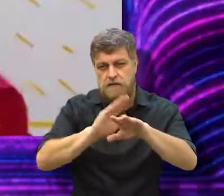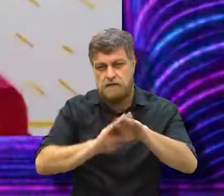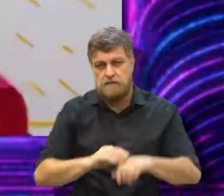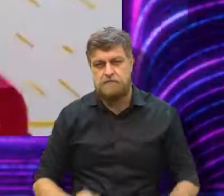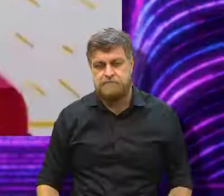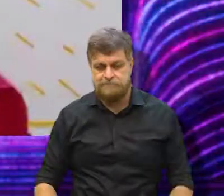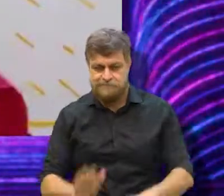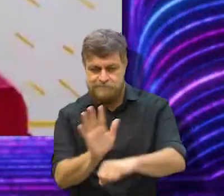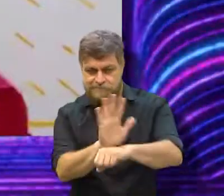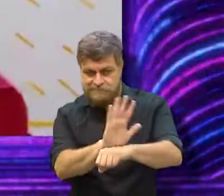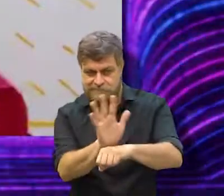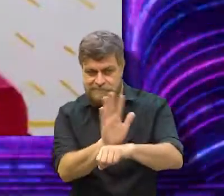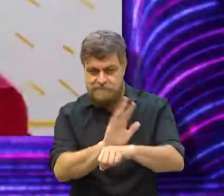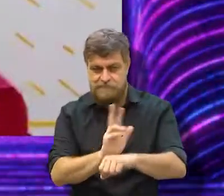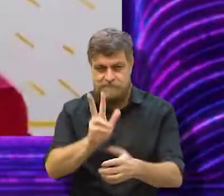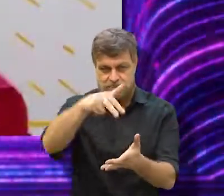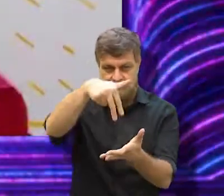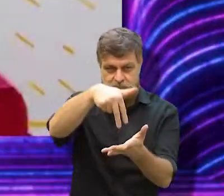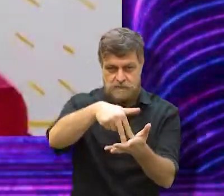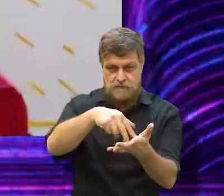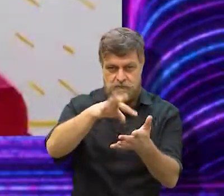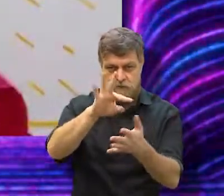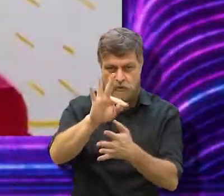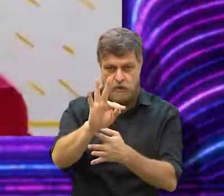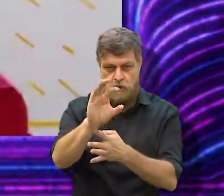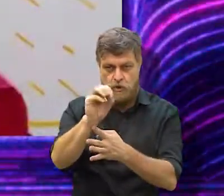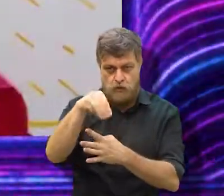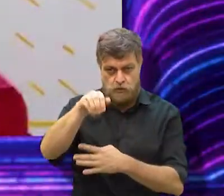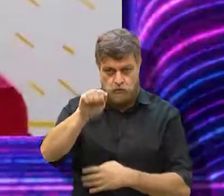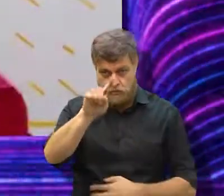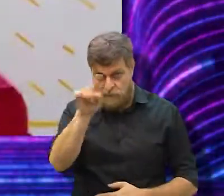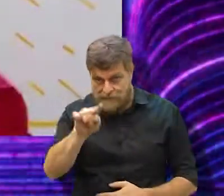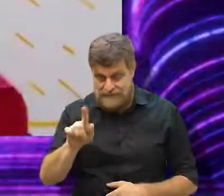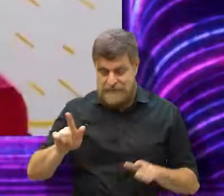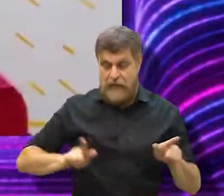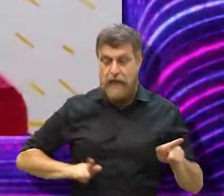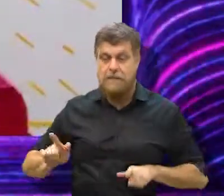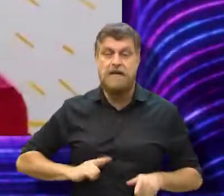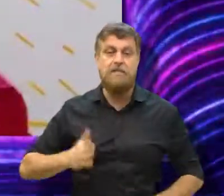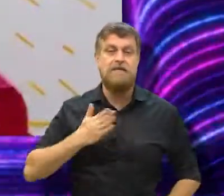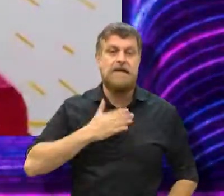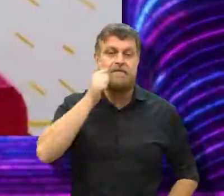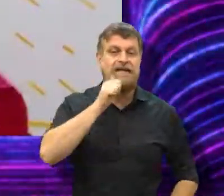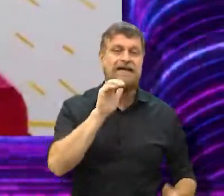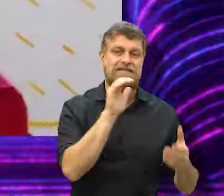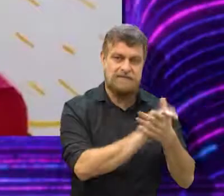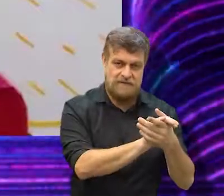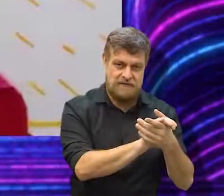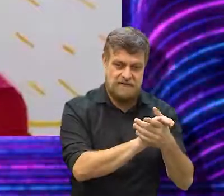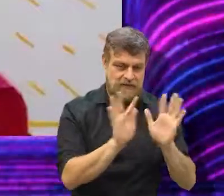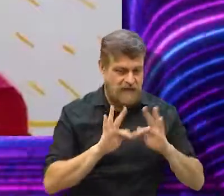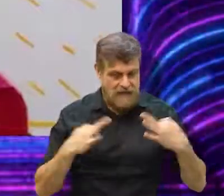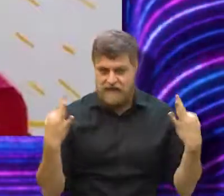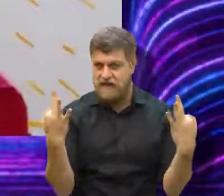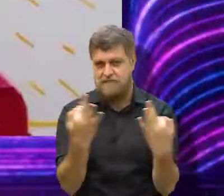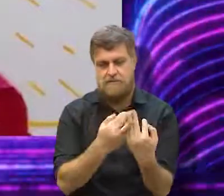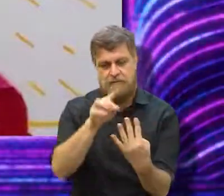a animação foi o Tomás Ricciardi, primo da minha esposa. Então tá tudo em